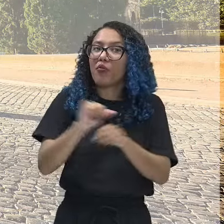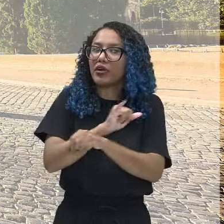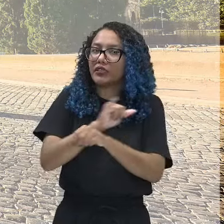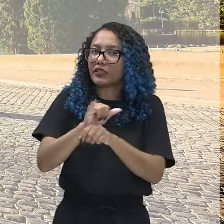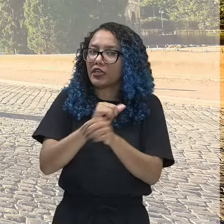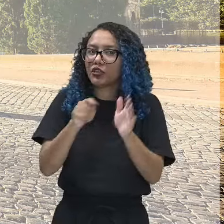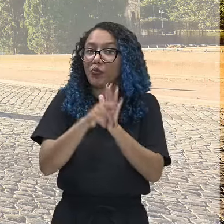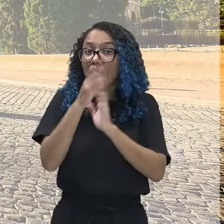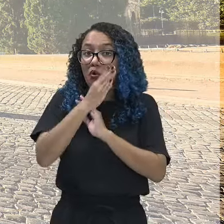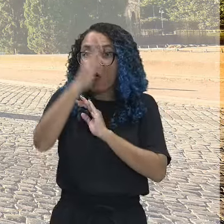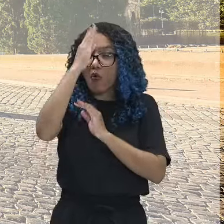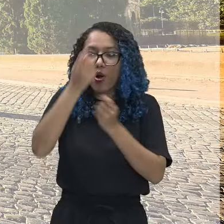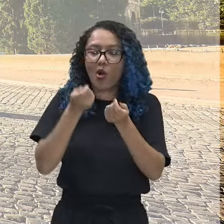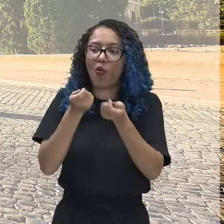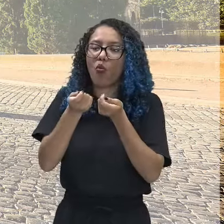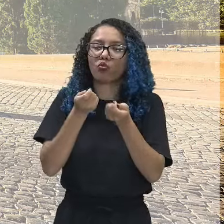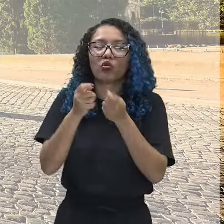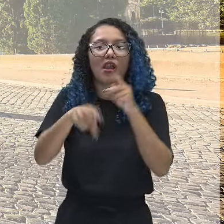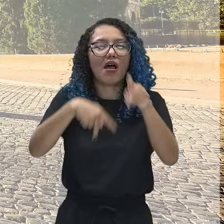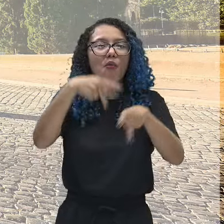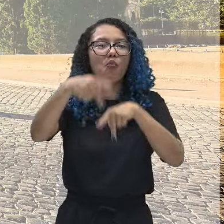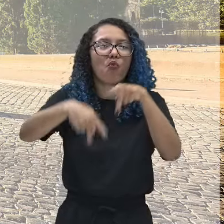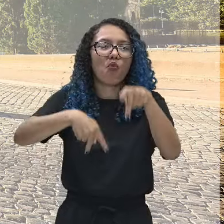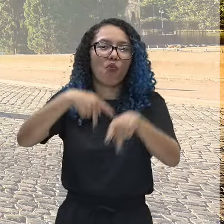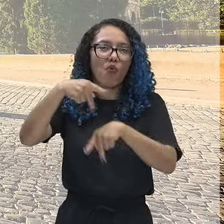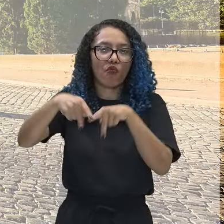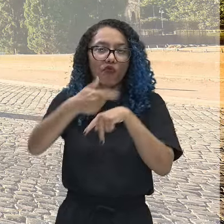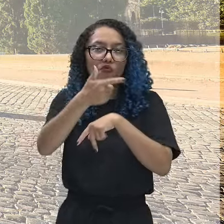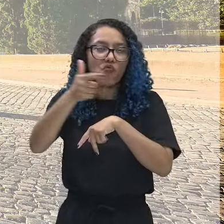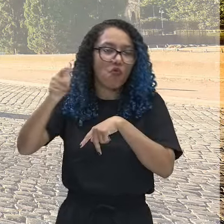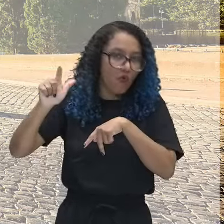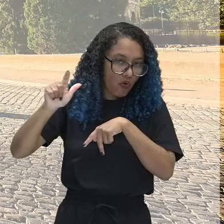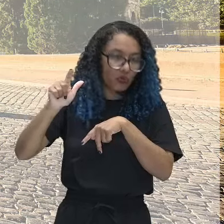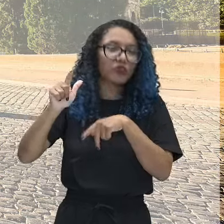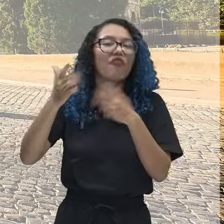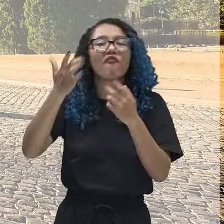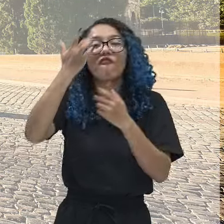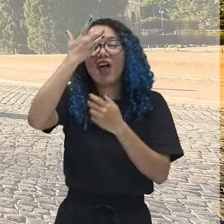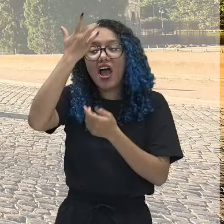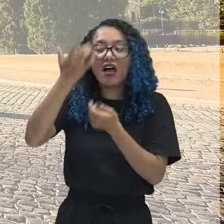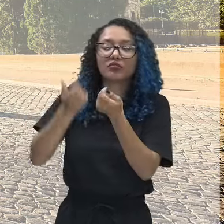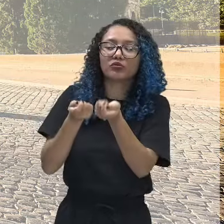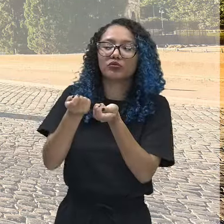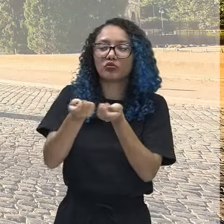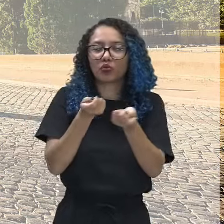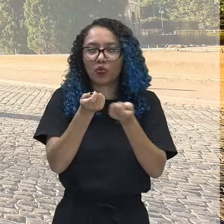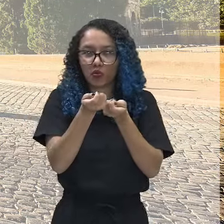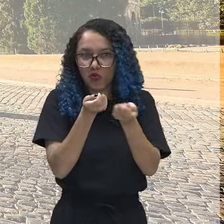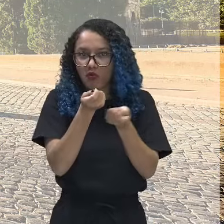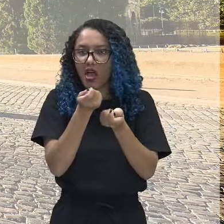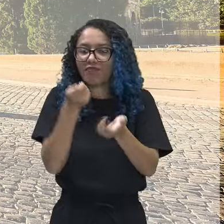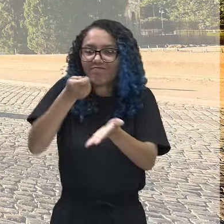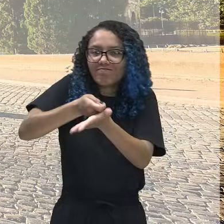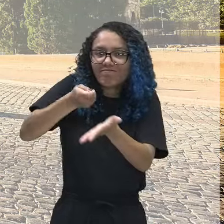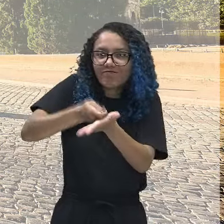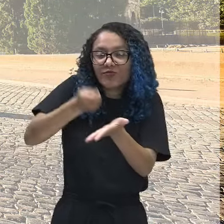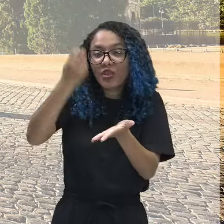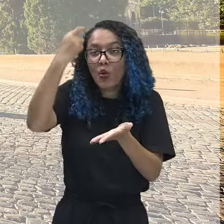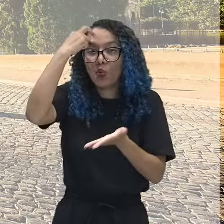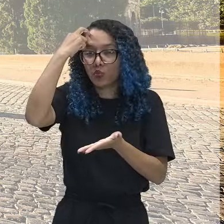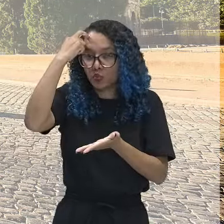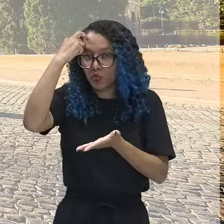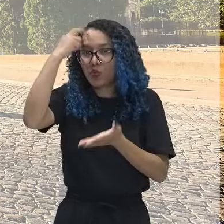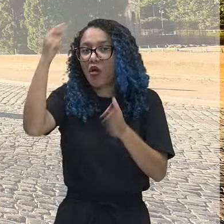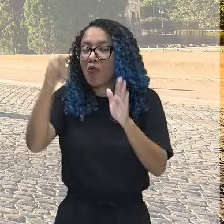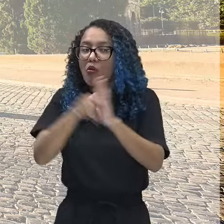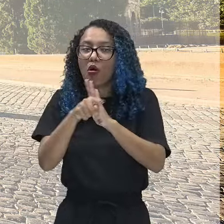de dominar aqueles povos, de facilitar o seu domínio, impor a sua cultura, que muitas vezes eram os seus costumes,